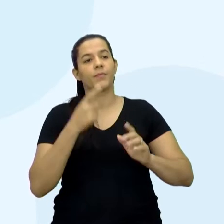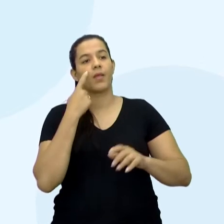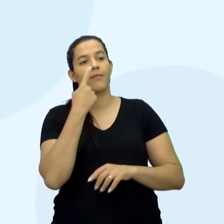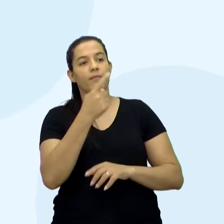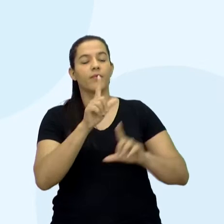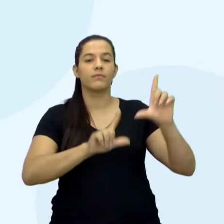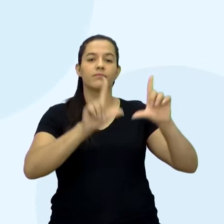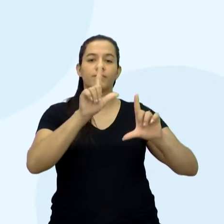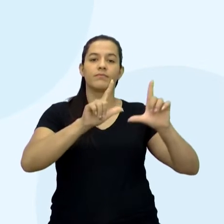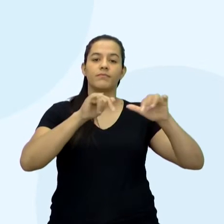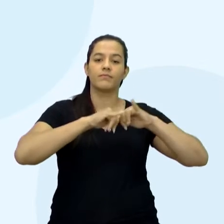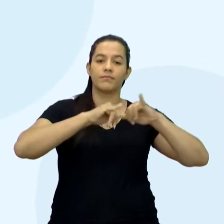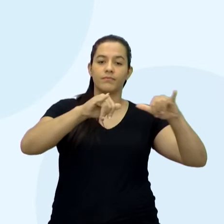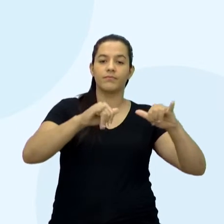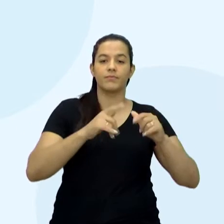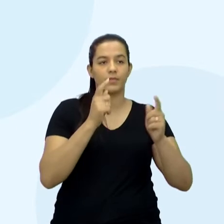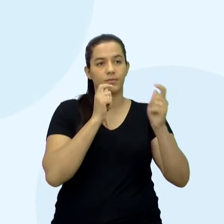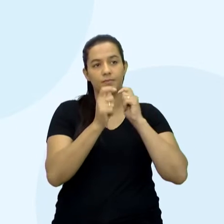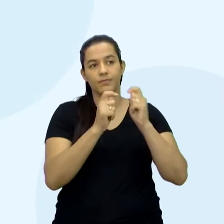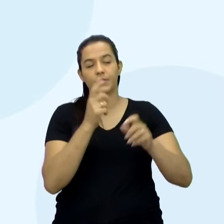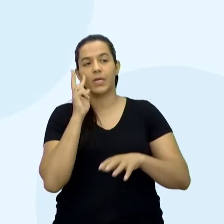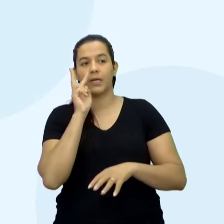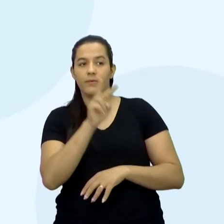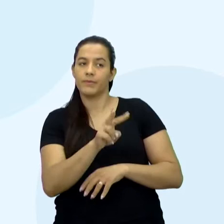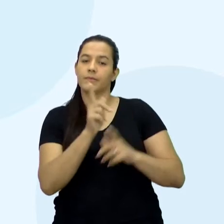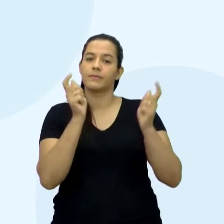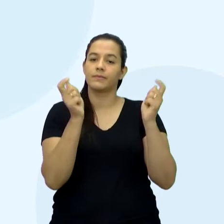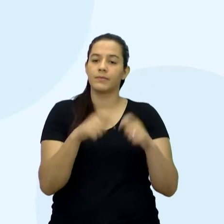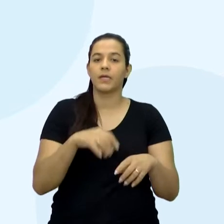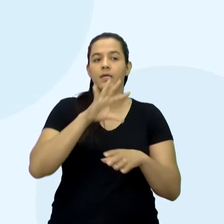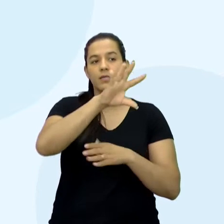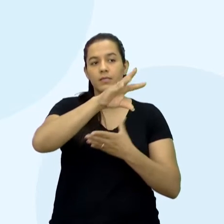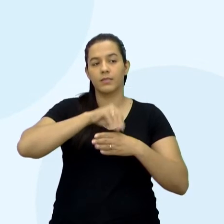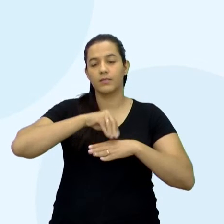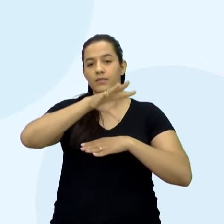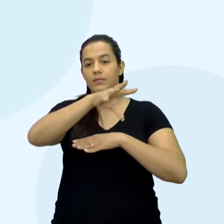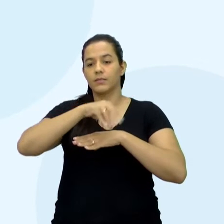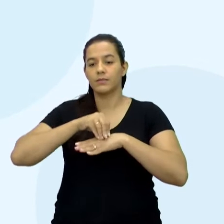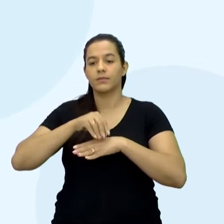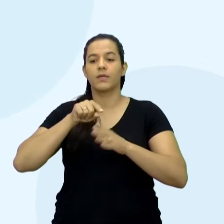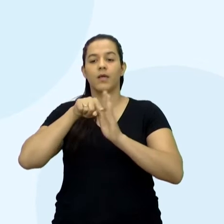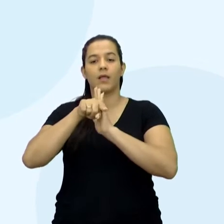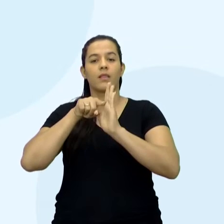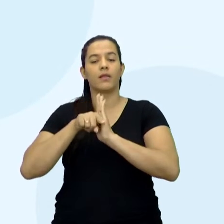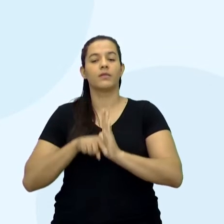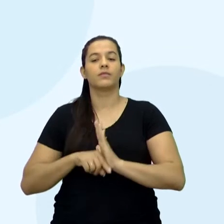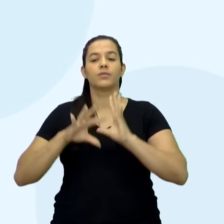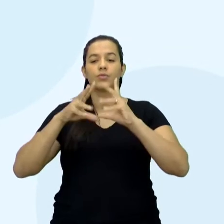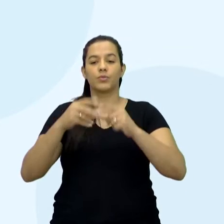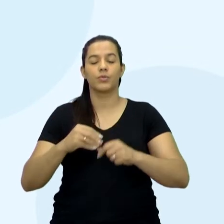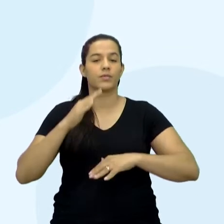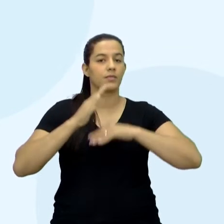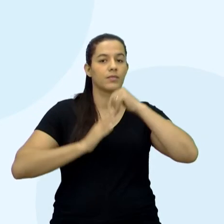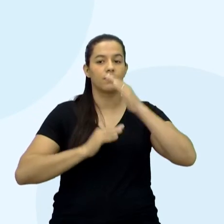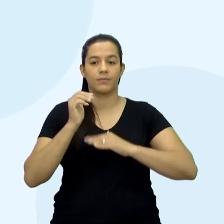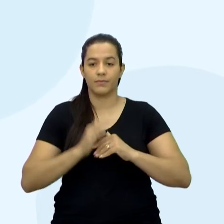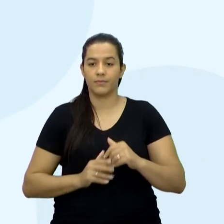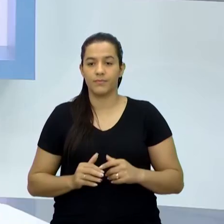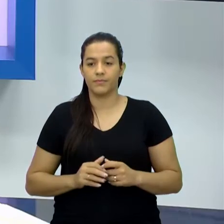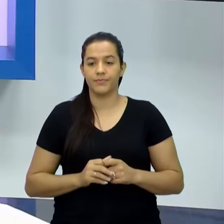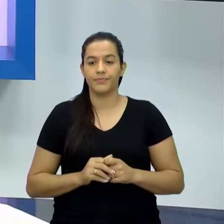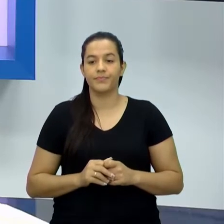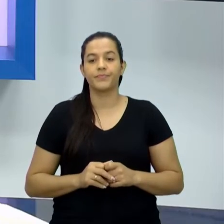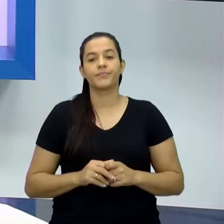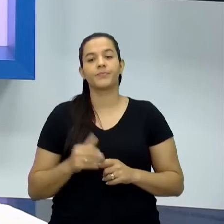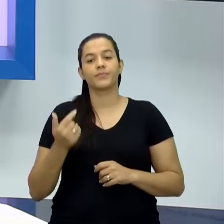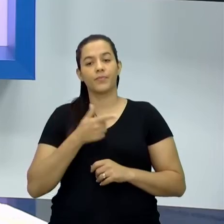qual eu já até citei, né? E fazer registros pessoais do que identificam e analisam na cobertura das modalidades. Agora, vejam